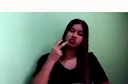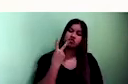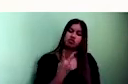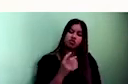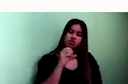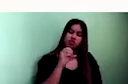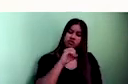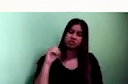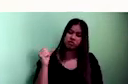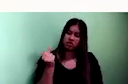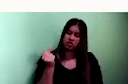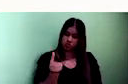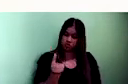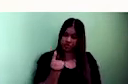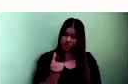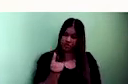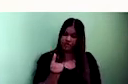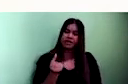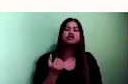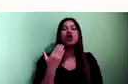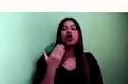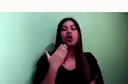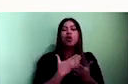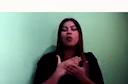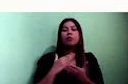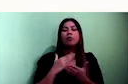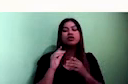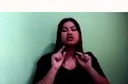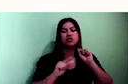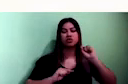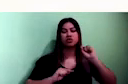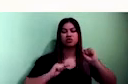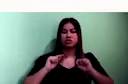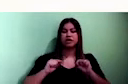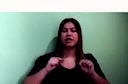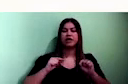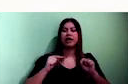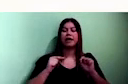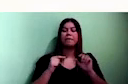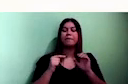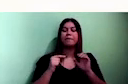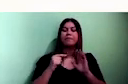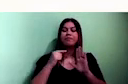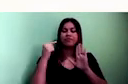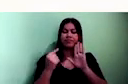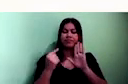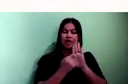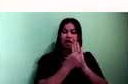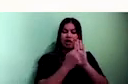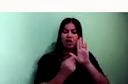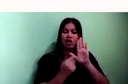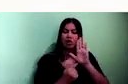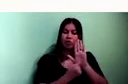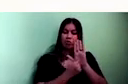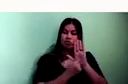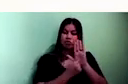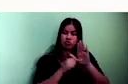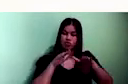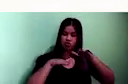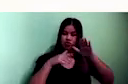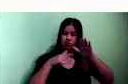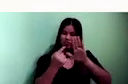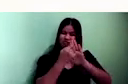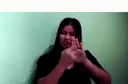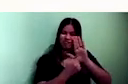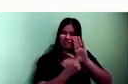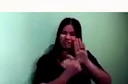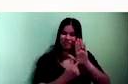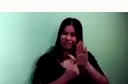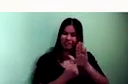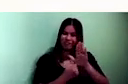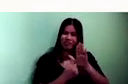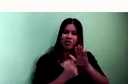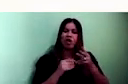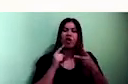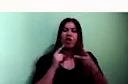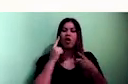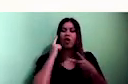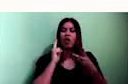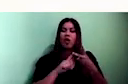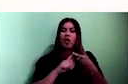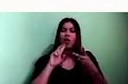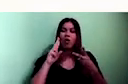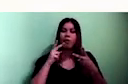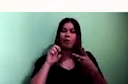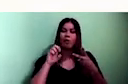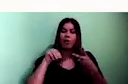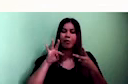incluído 5 práticas, começamos com 5 práticas, que era acupuntura, homeopatia, fitoterapia, antroposofia e termalismo.